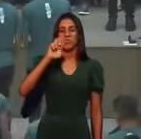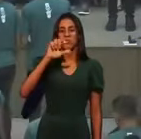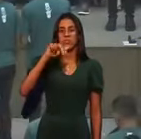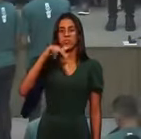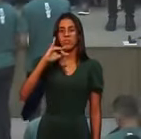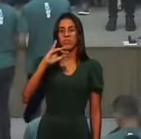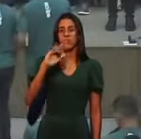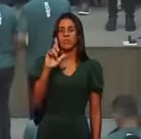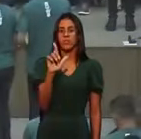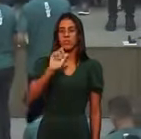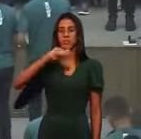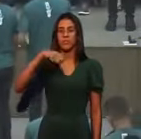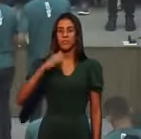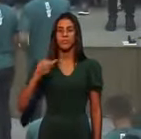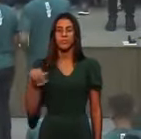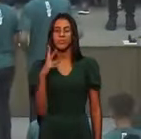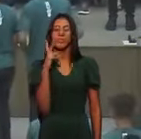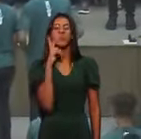jovem